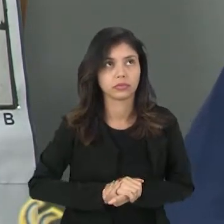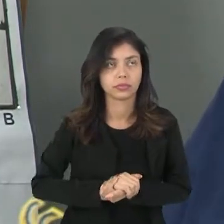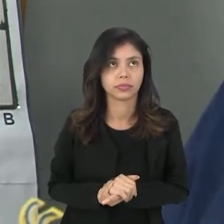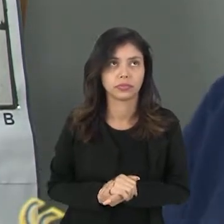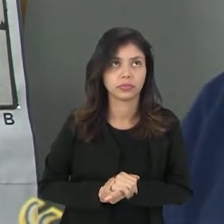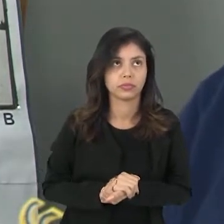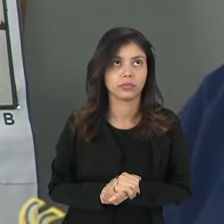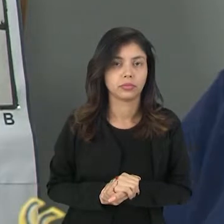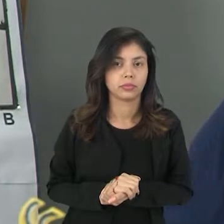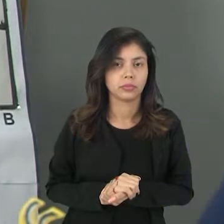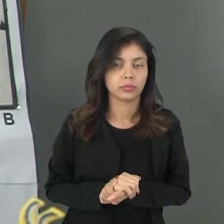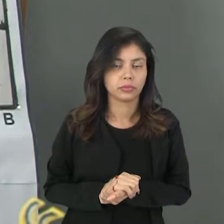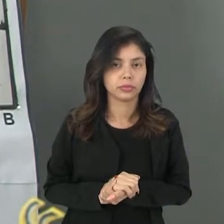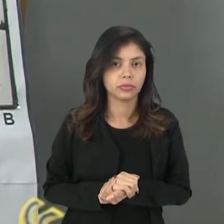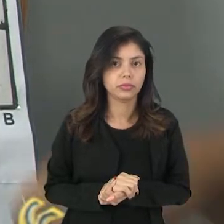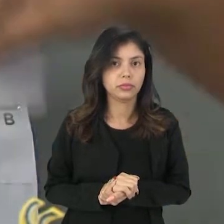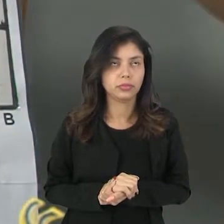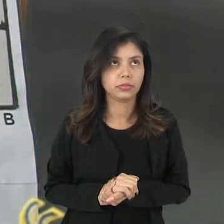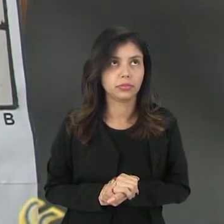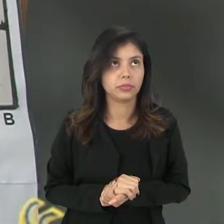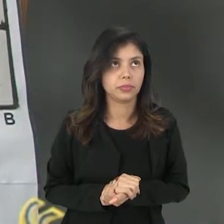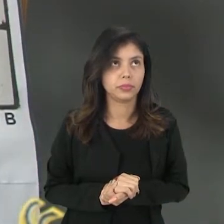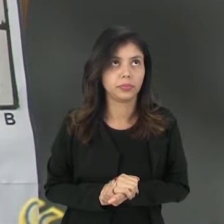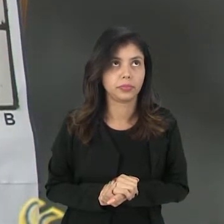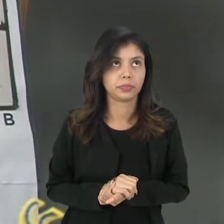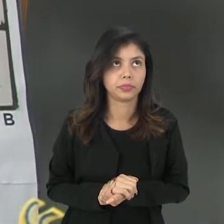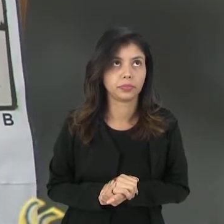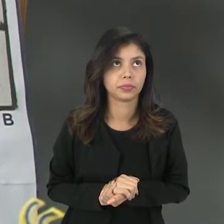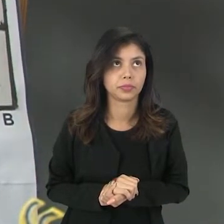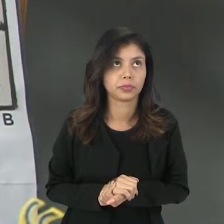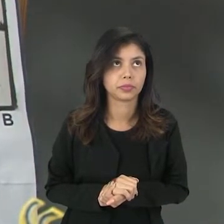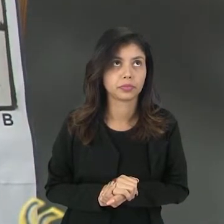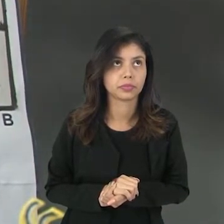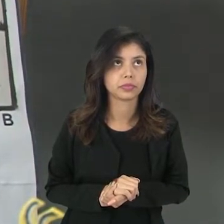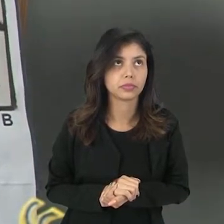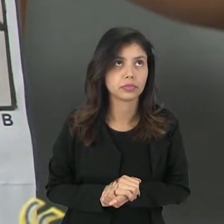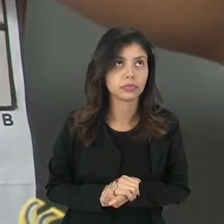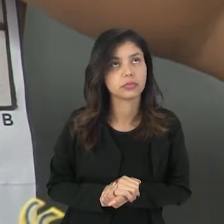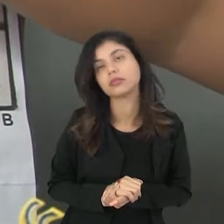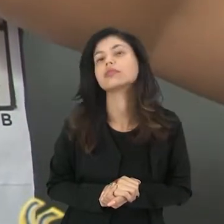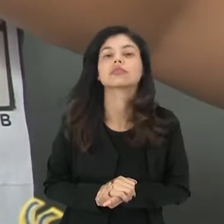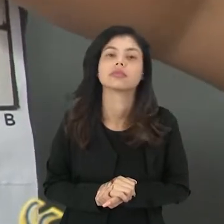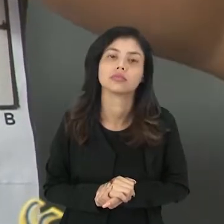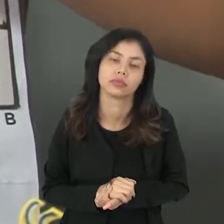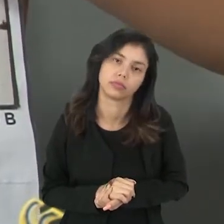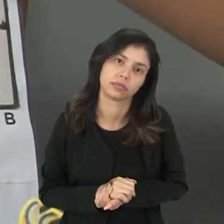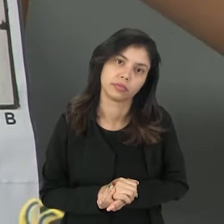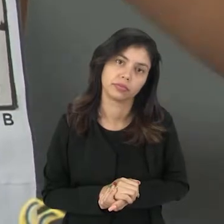Votos